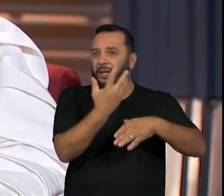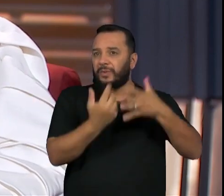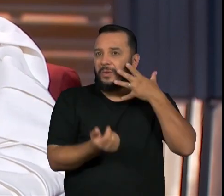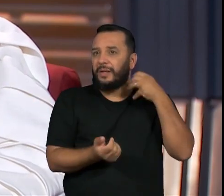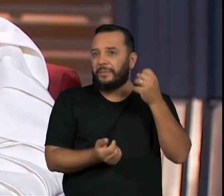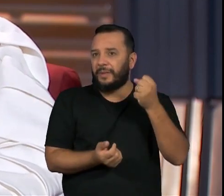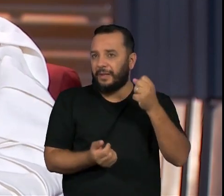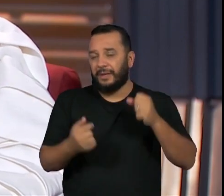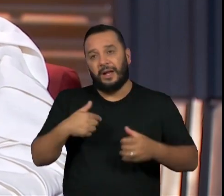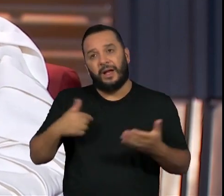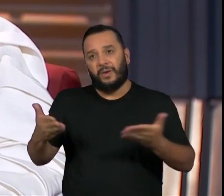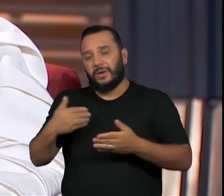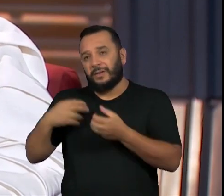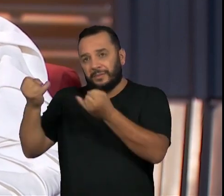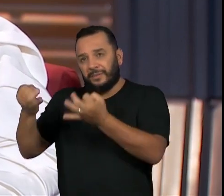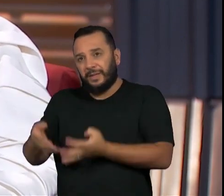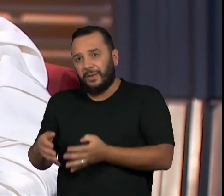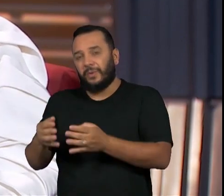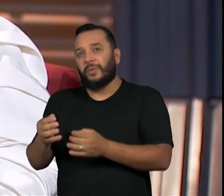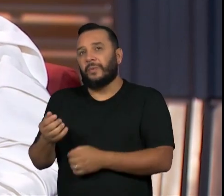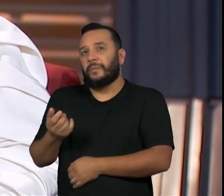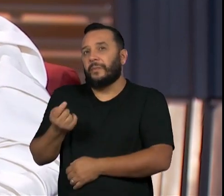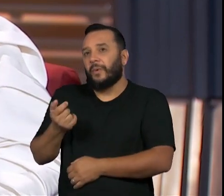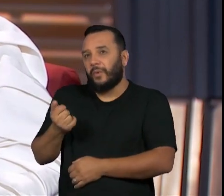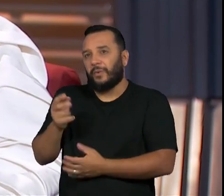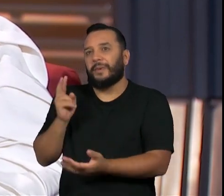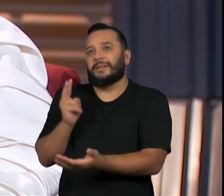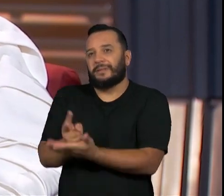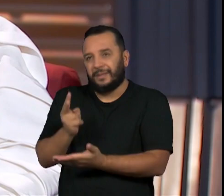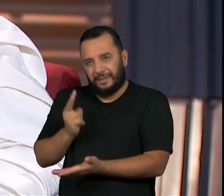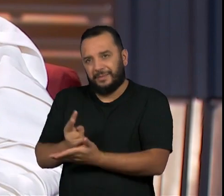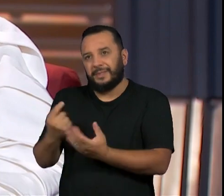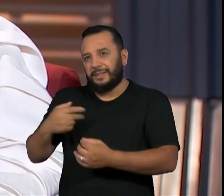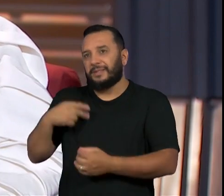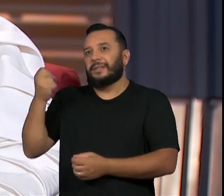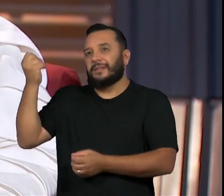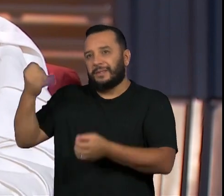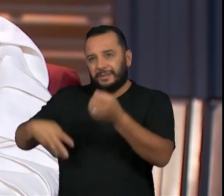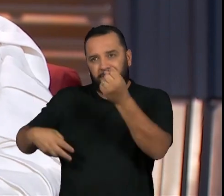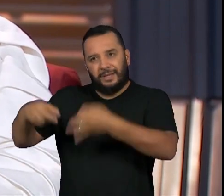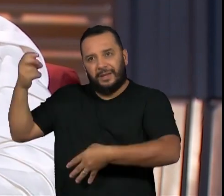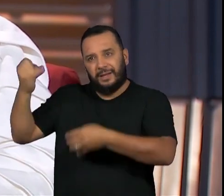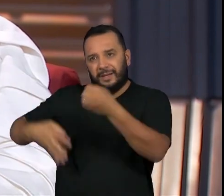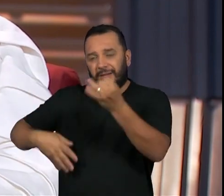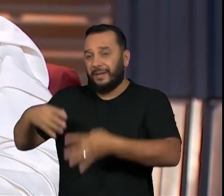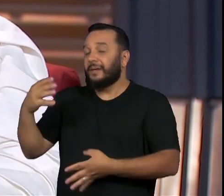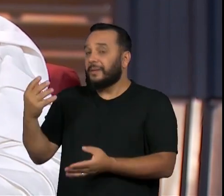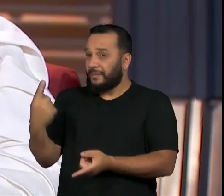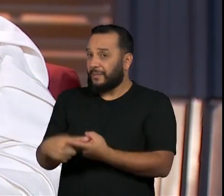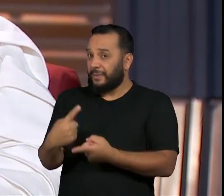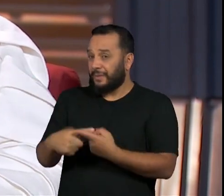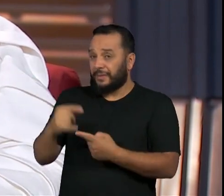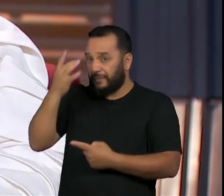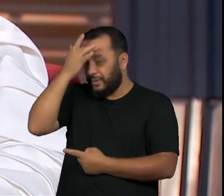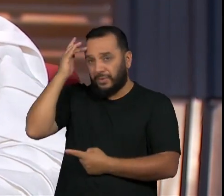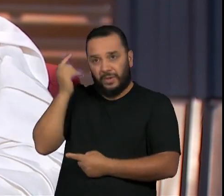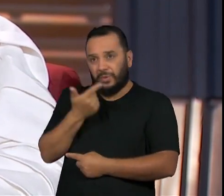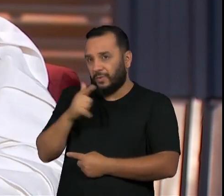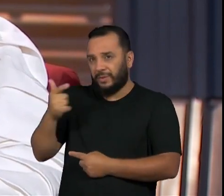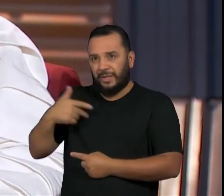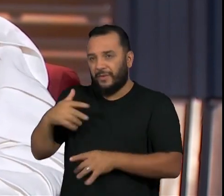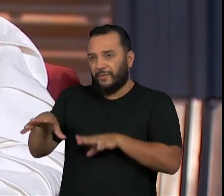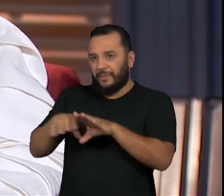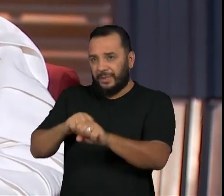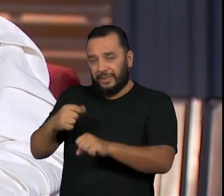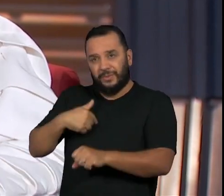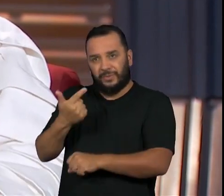decidi explicar pouco, mas eu preciso sempre explicar muito. Porque aquela pessoa que não tem a minha formação, a minha experiência, não fez a